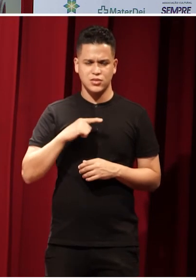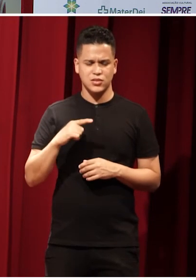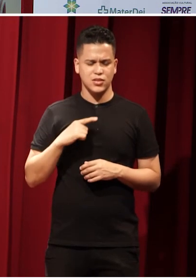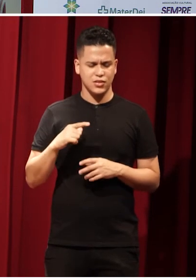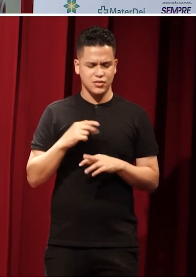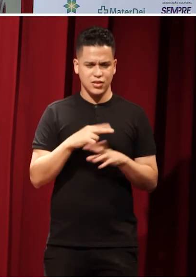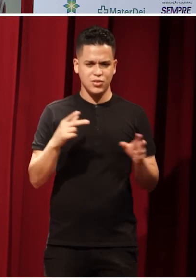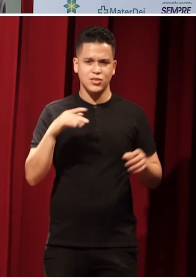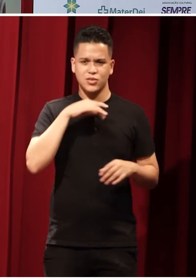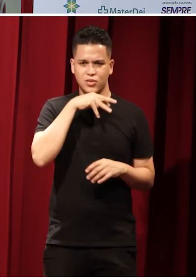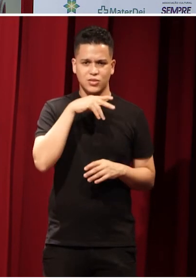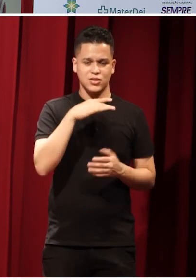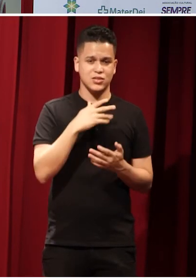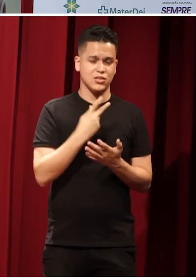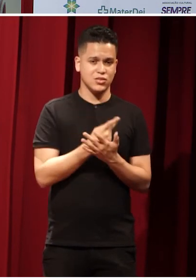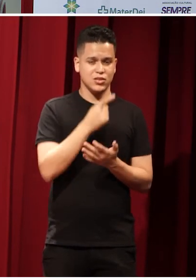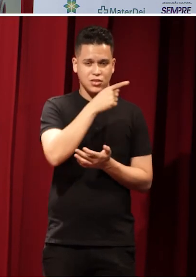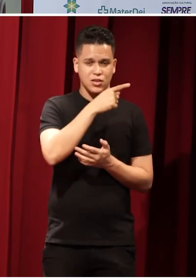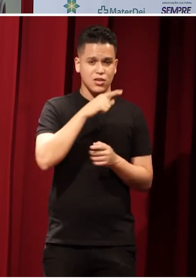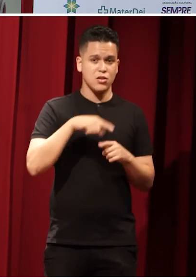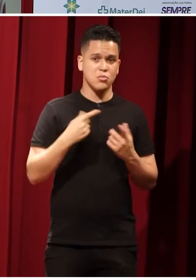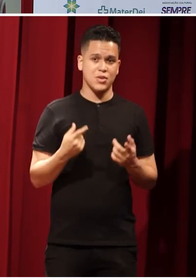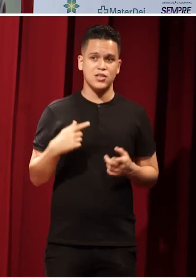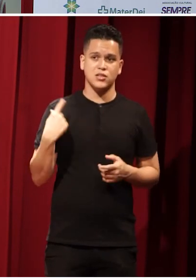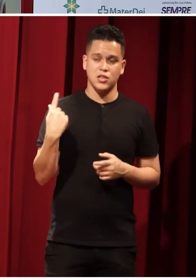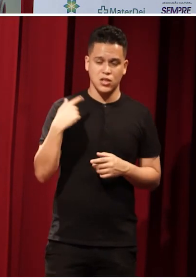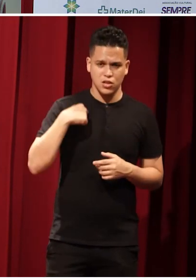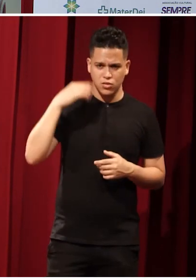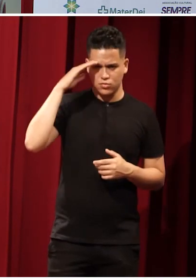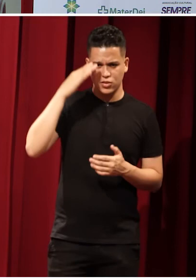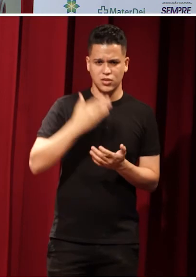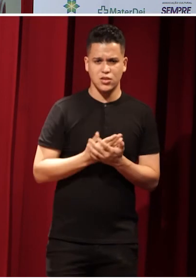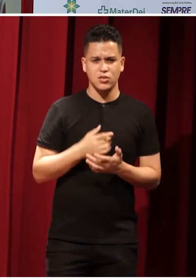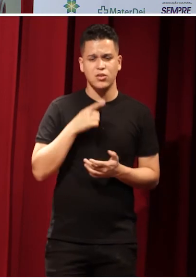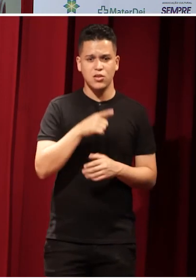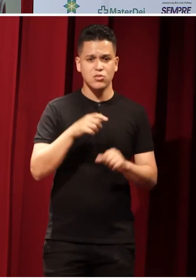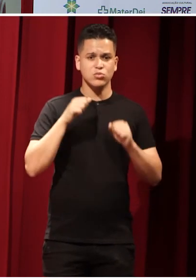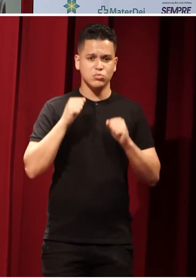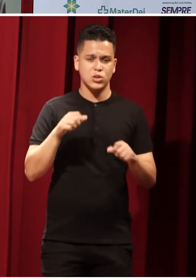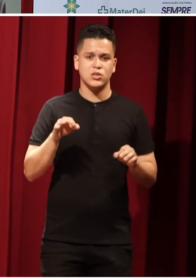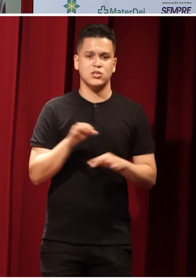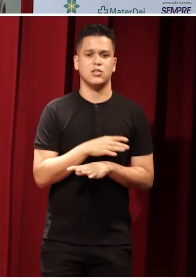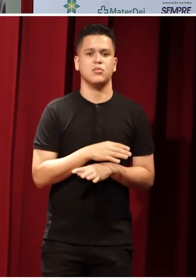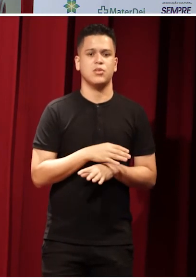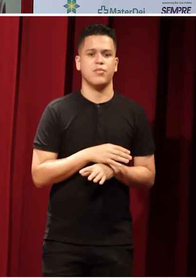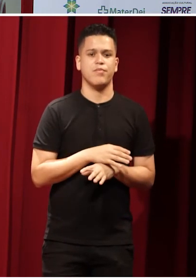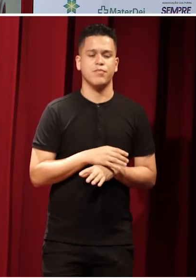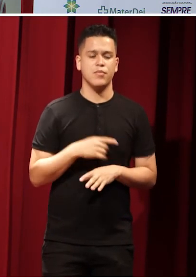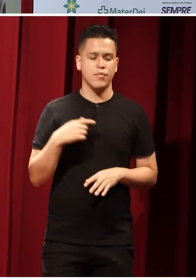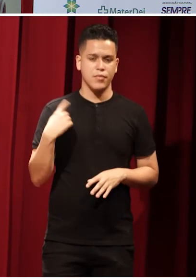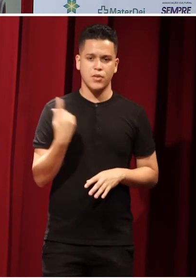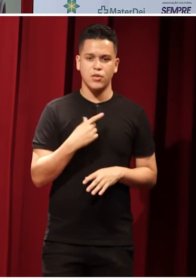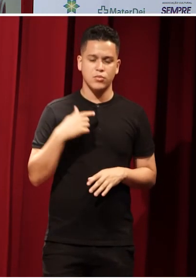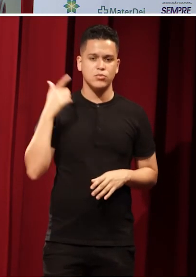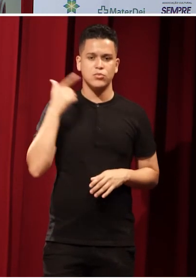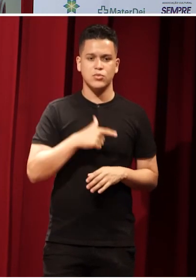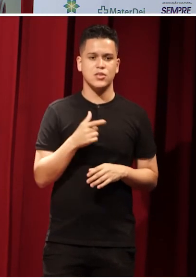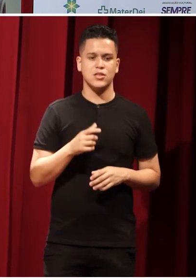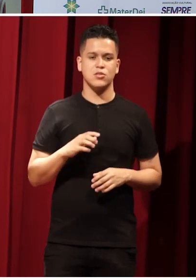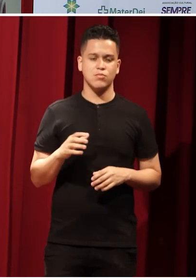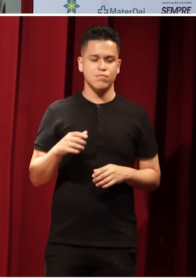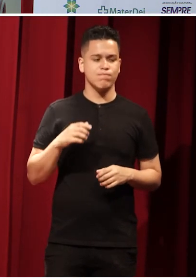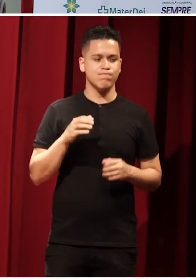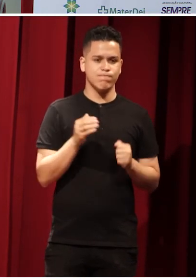destrutivo, mas tem vida curta. Se a tendência atual permanecer,